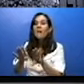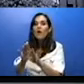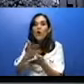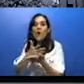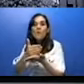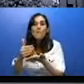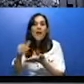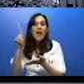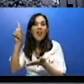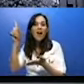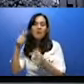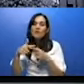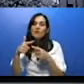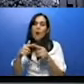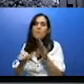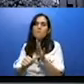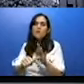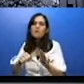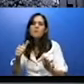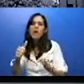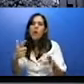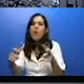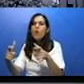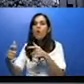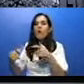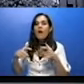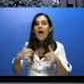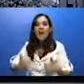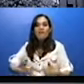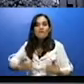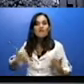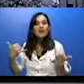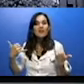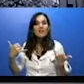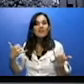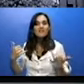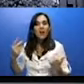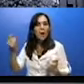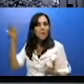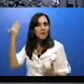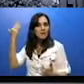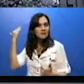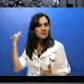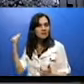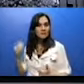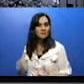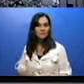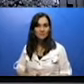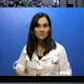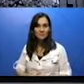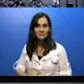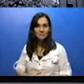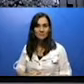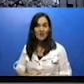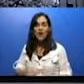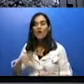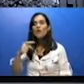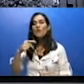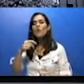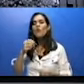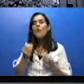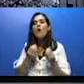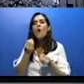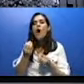primeira festa aconteceu neste recinto muito muito tempo atrás tá certo então vamos falar a